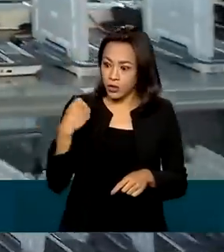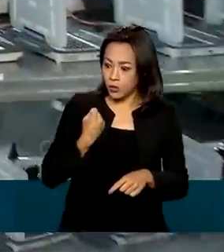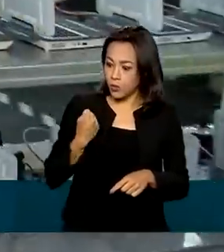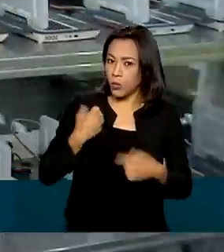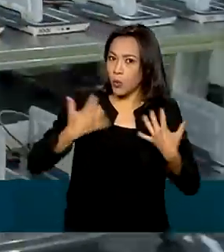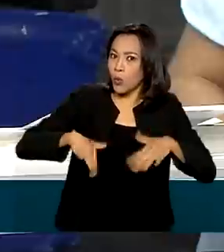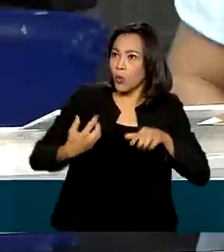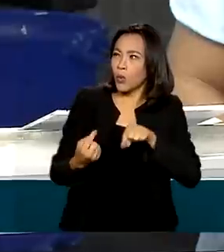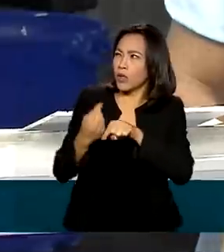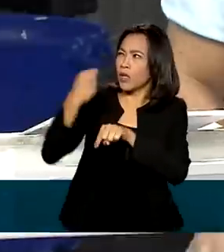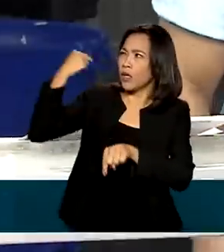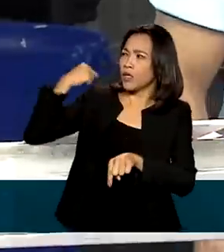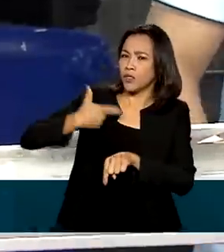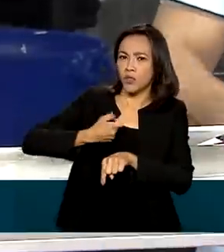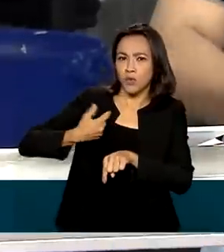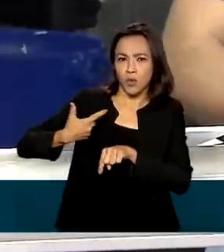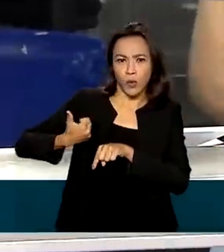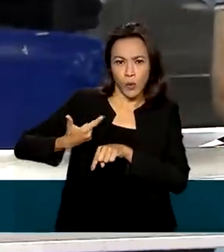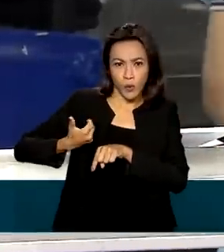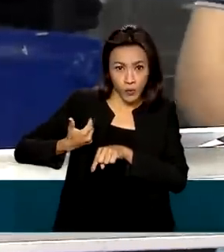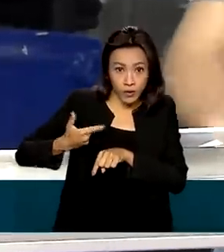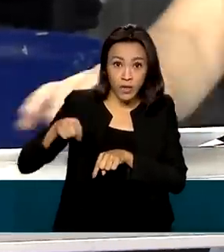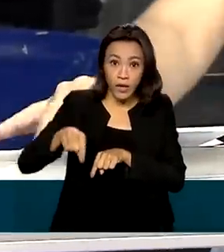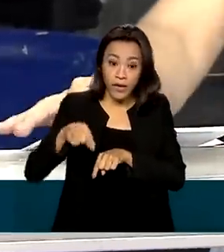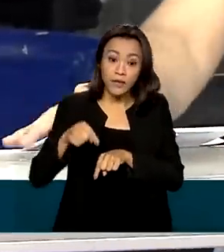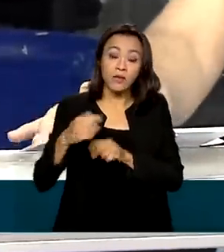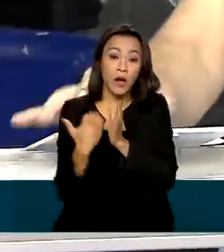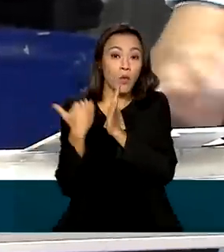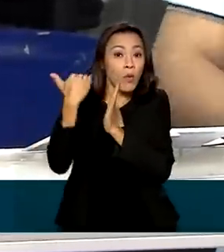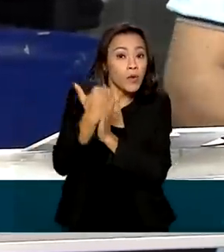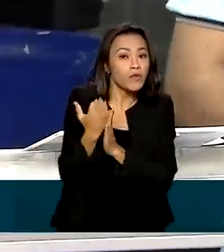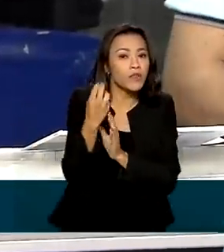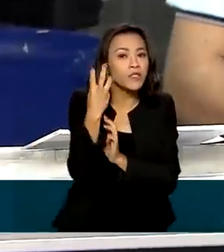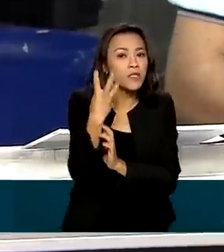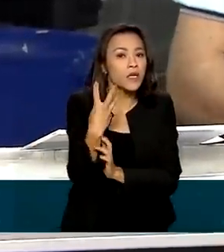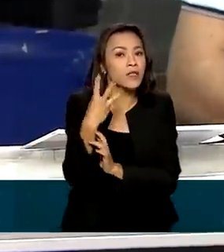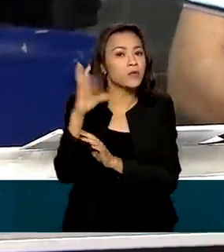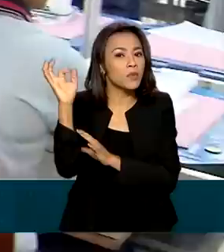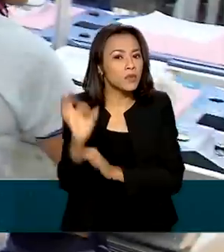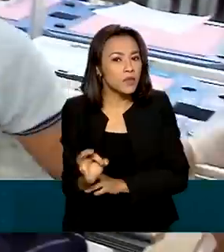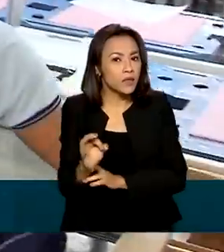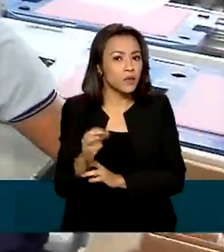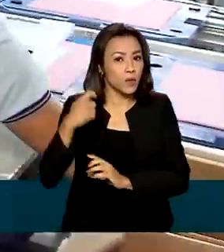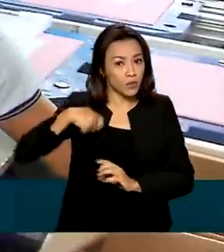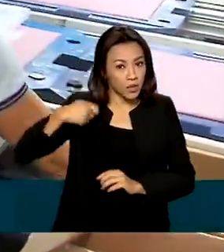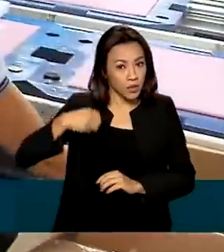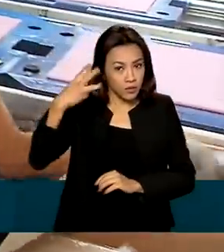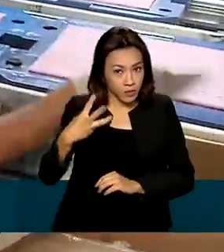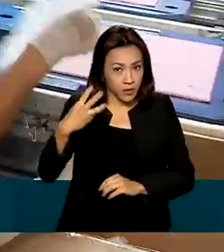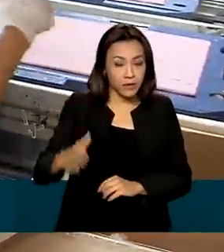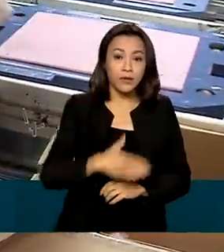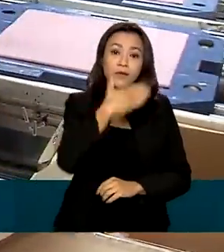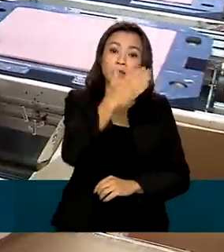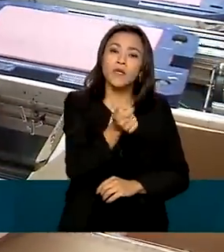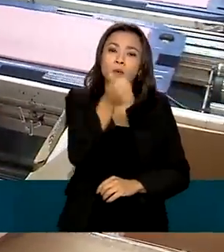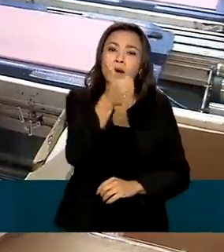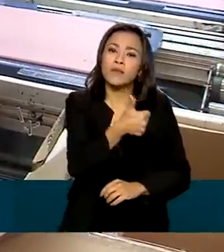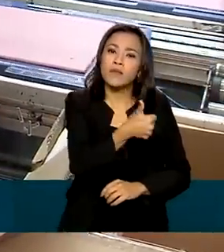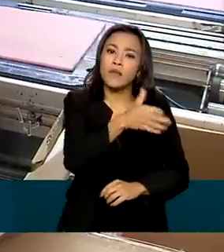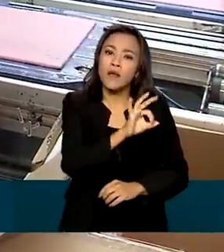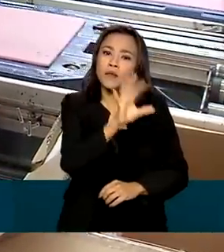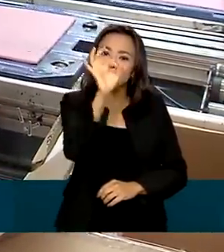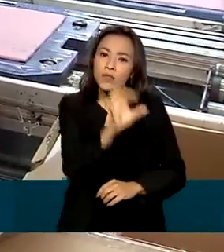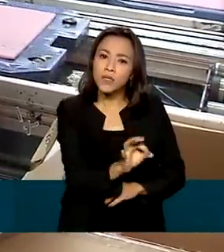iniciada em 2012 a alta foi de pouco mais de três por cento em relação ao trimestre anterior é de quase dez porcento